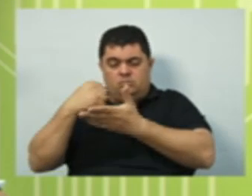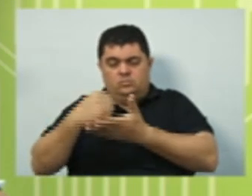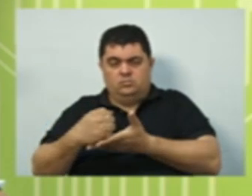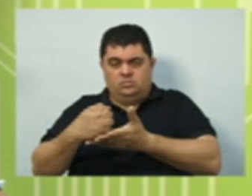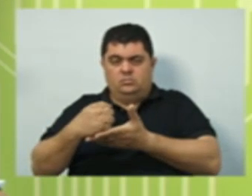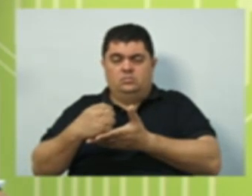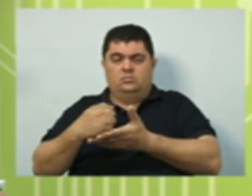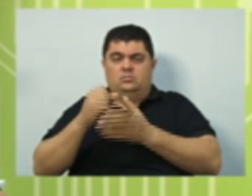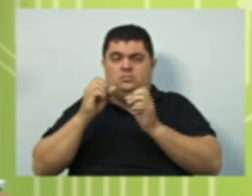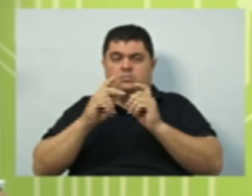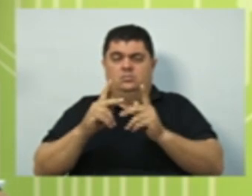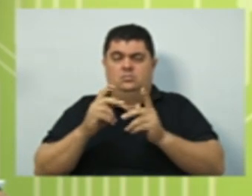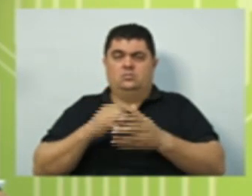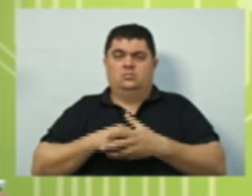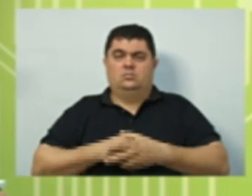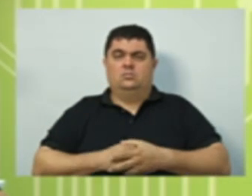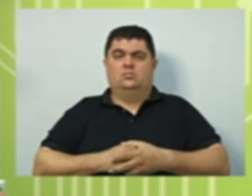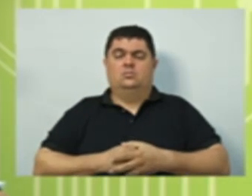dúvidas, ok?